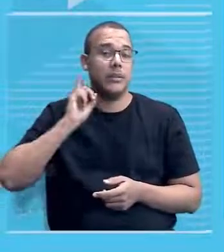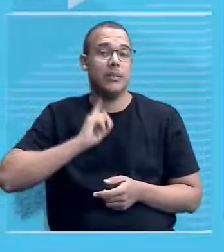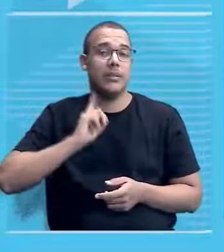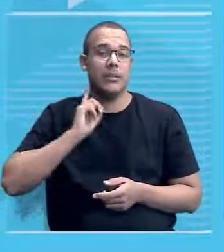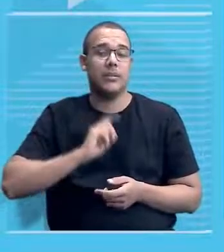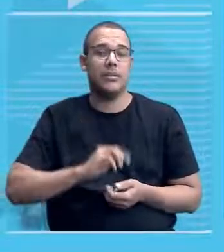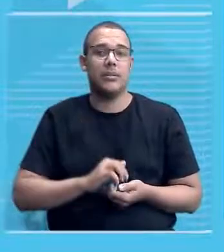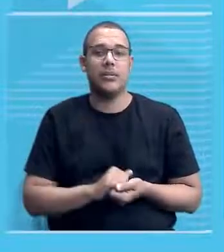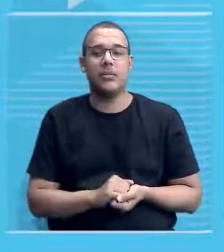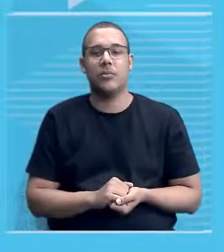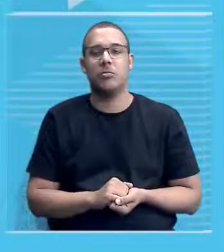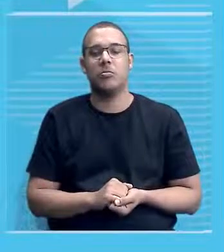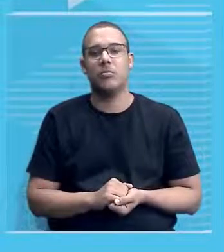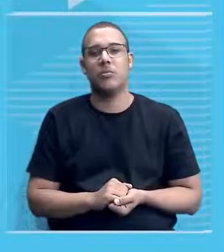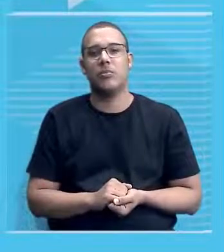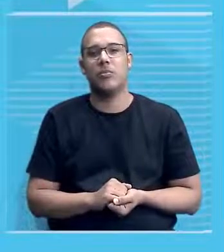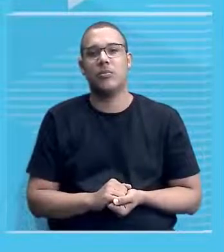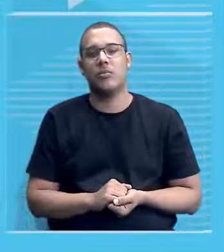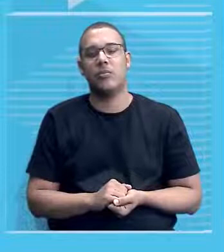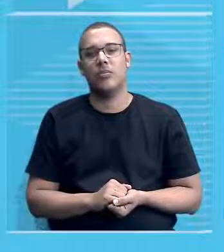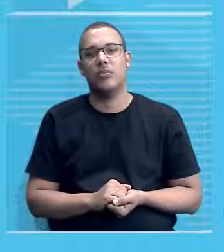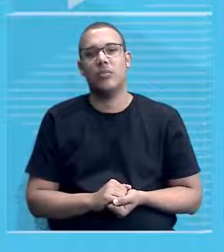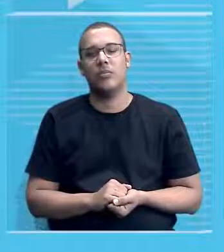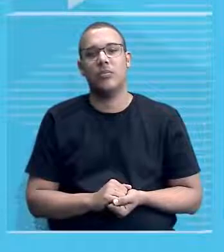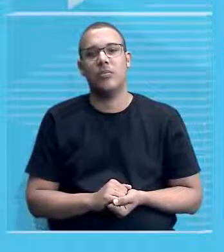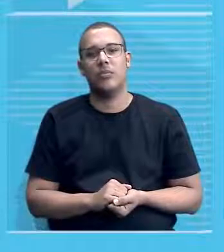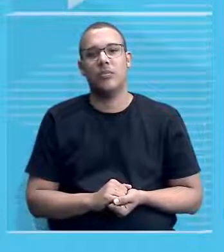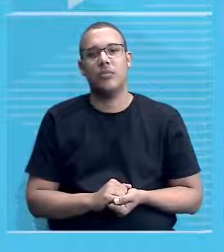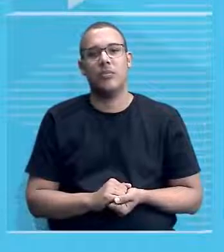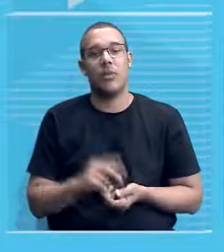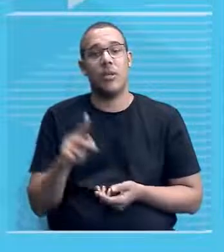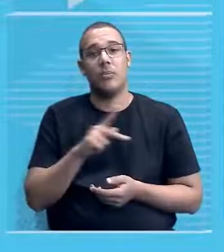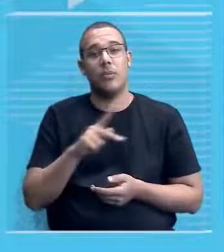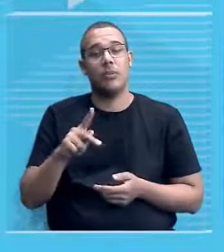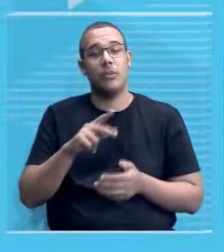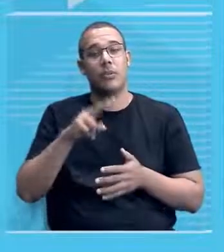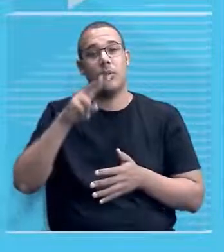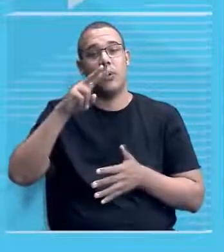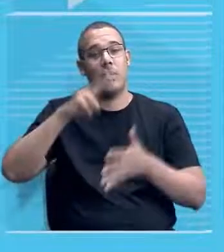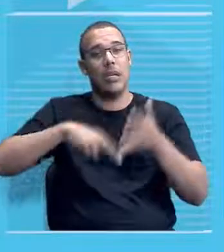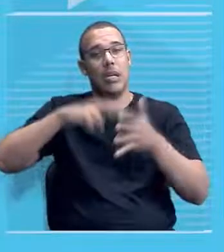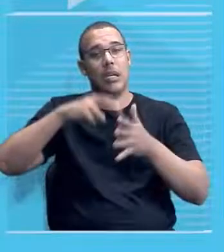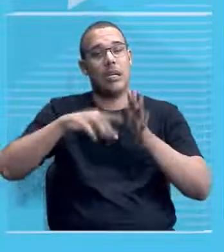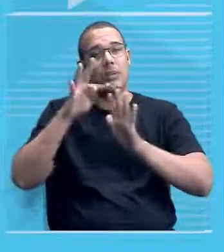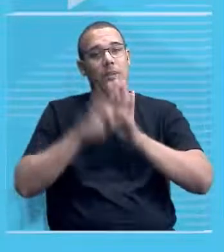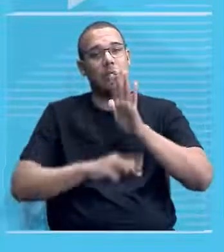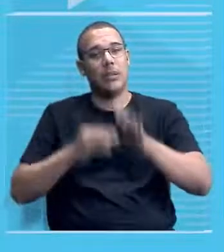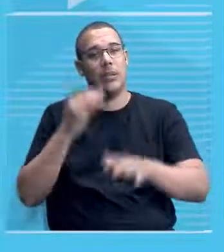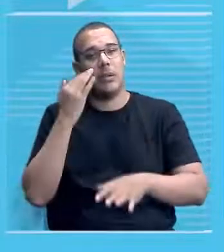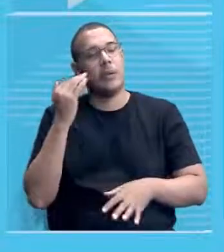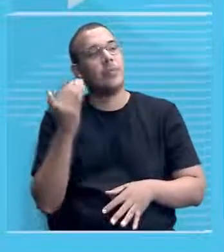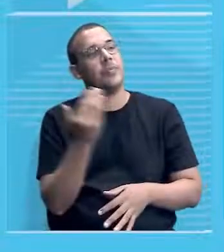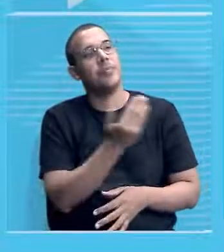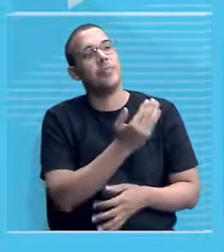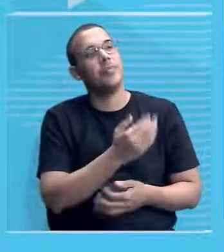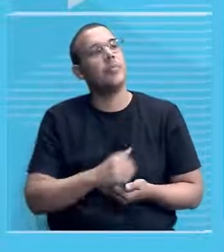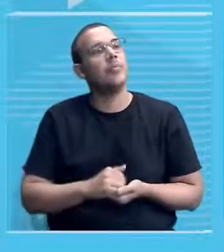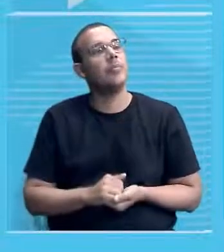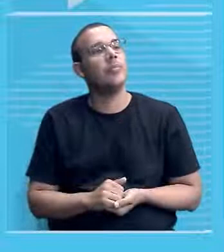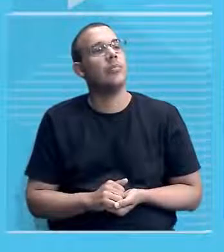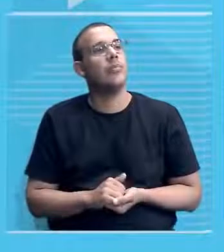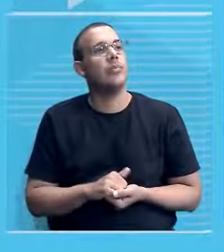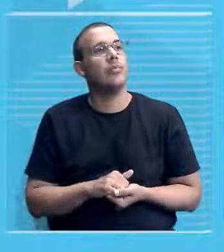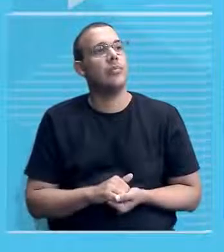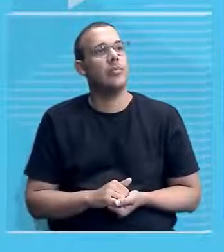a natureza o berço onde eu nasci Ó quem cuidar que entre penhas pedras tão duras